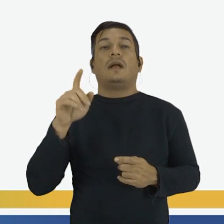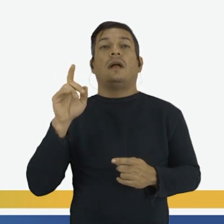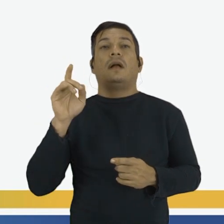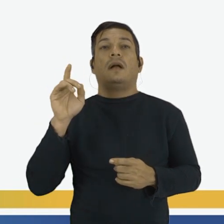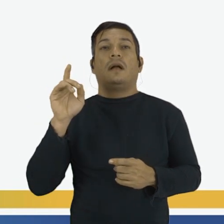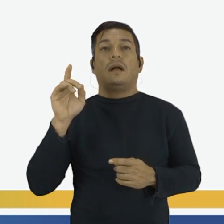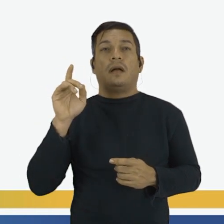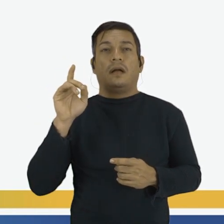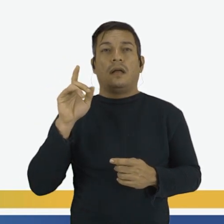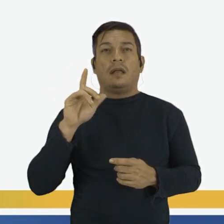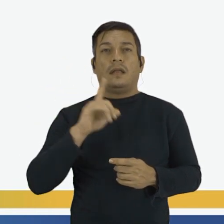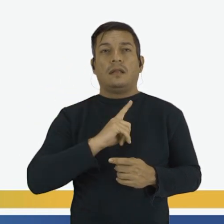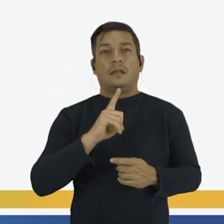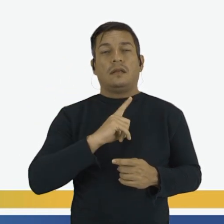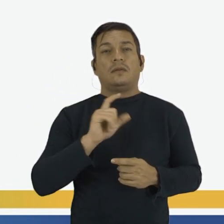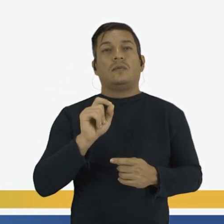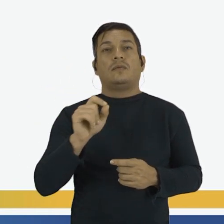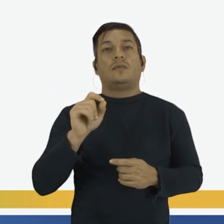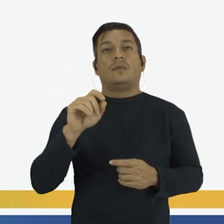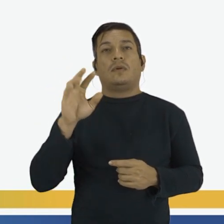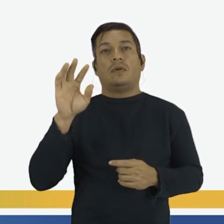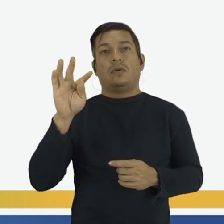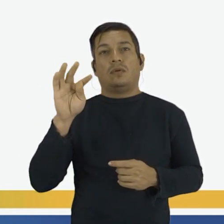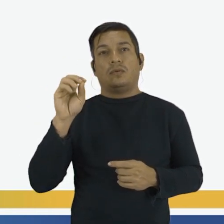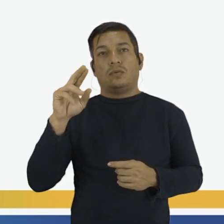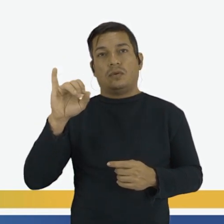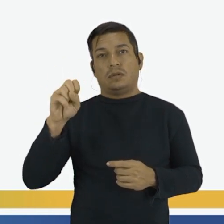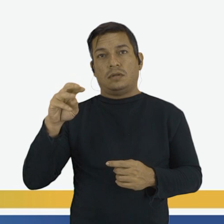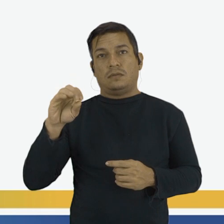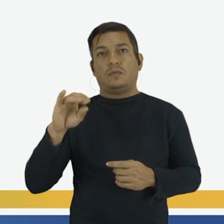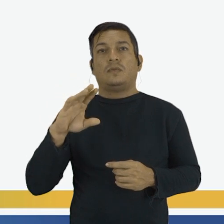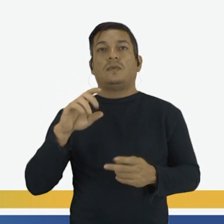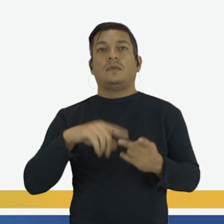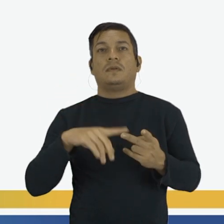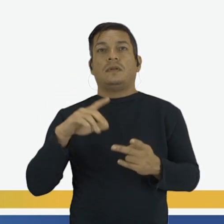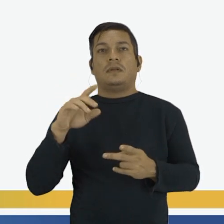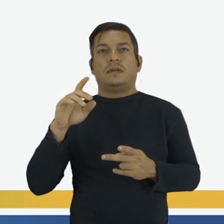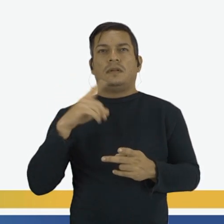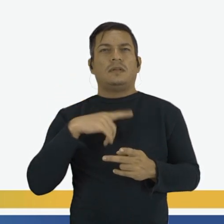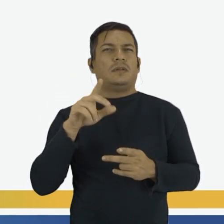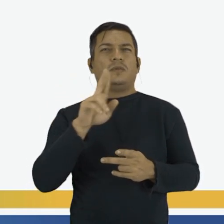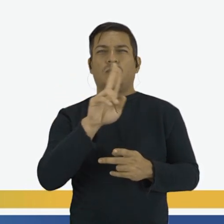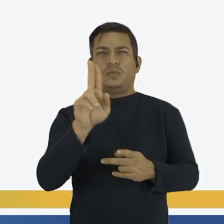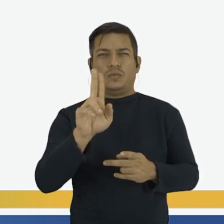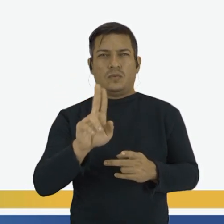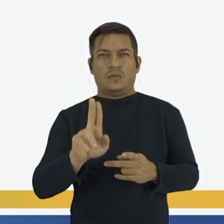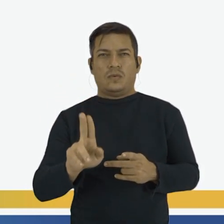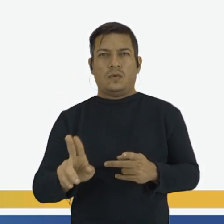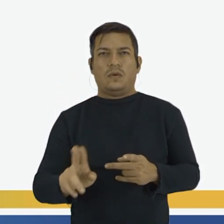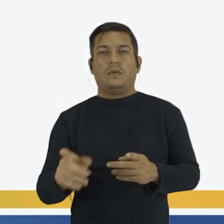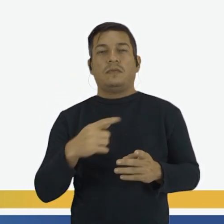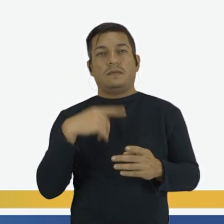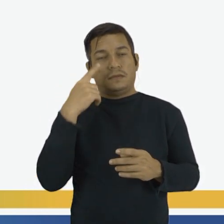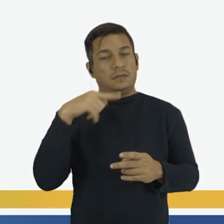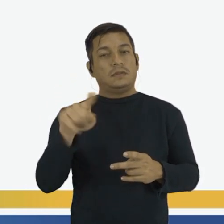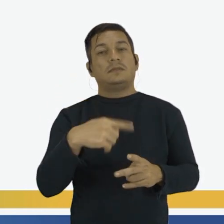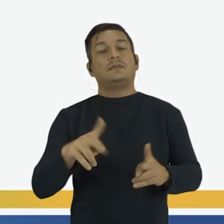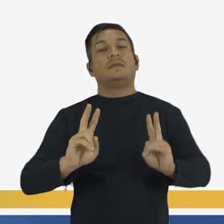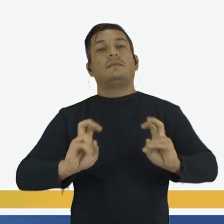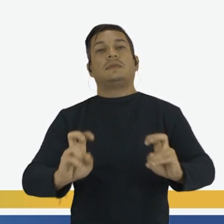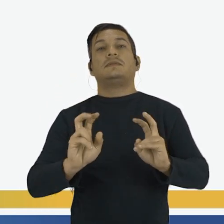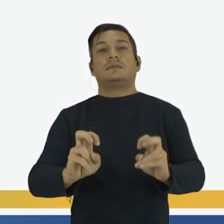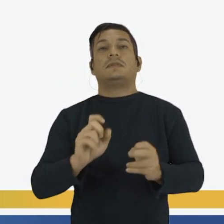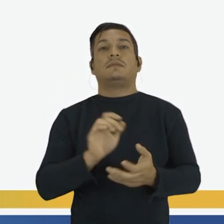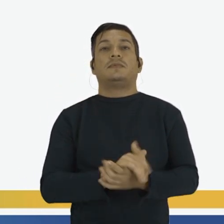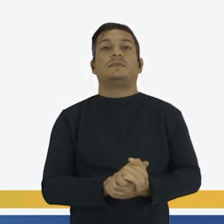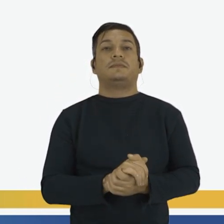temos o Fúzio e o Buda, que é In Ching, Tao Ching, que está no